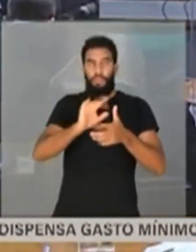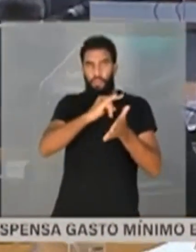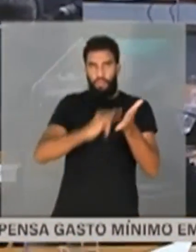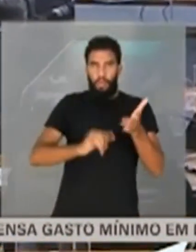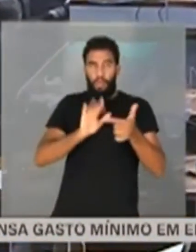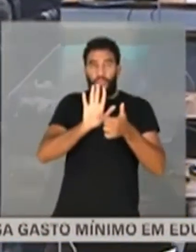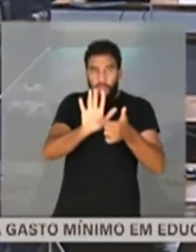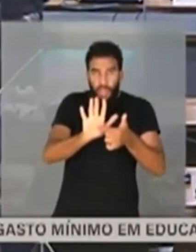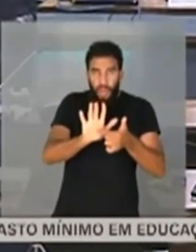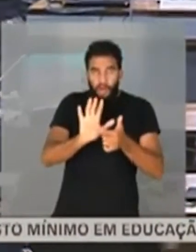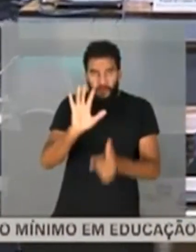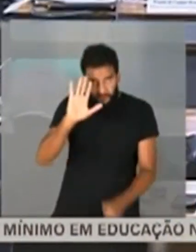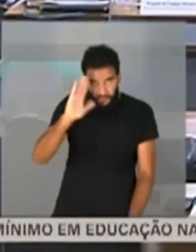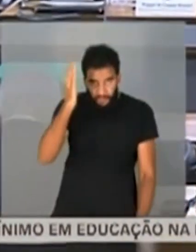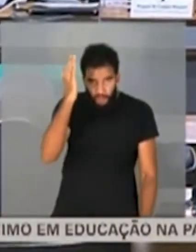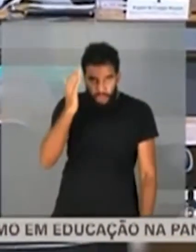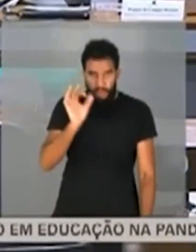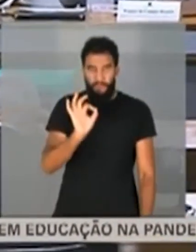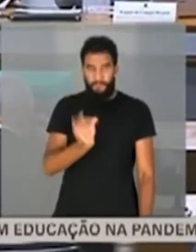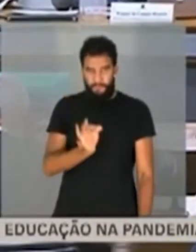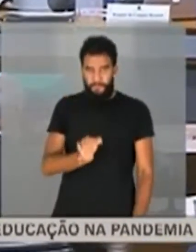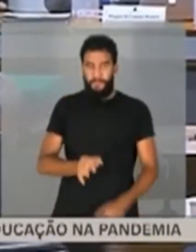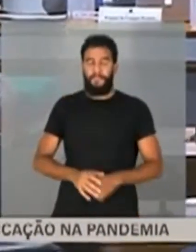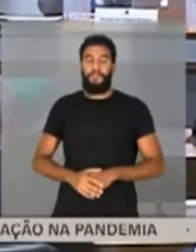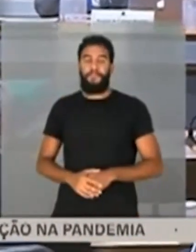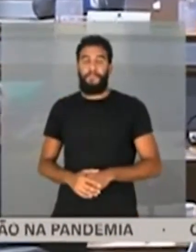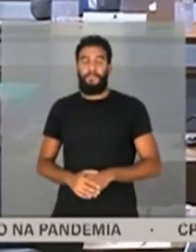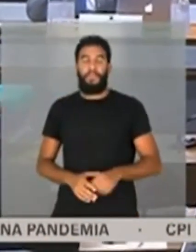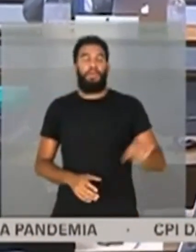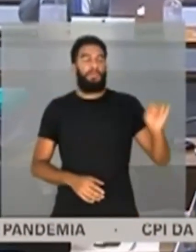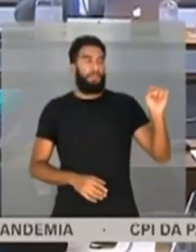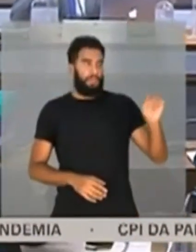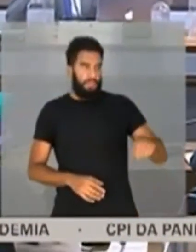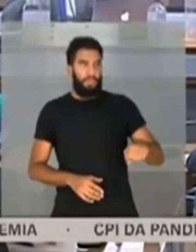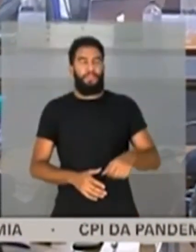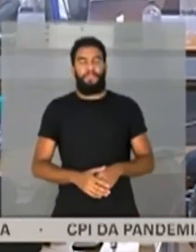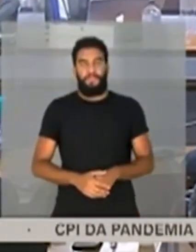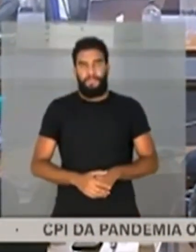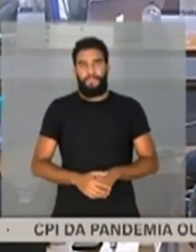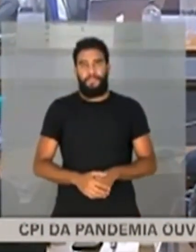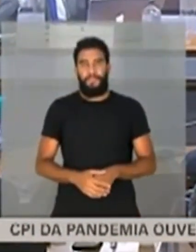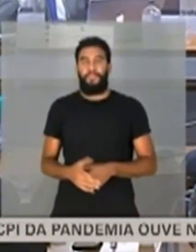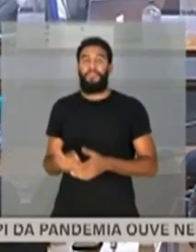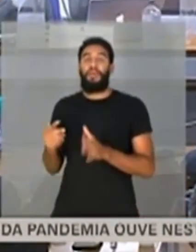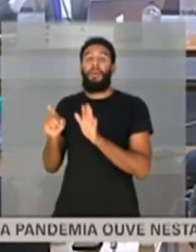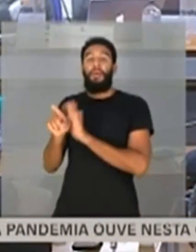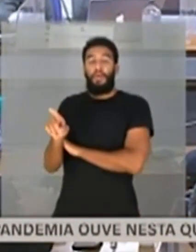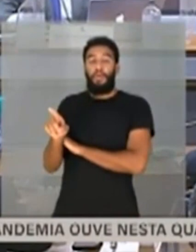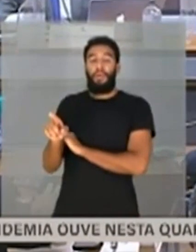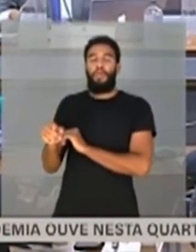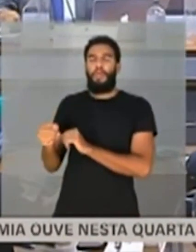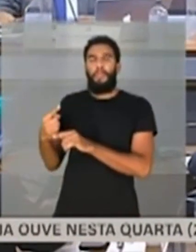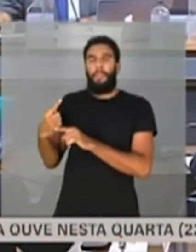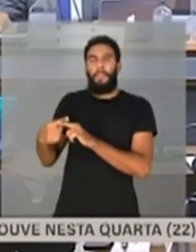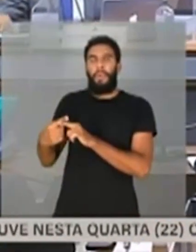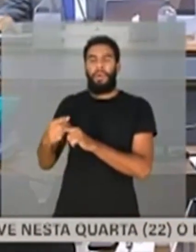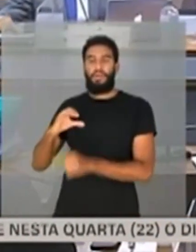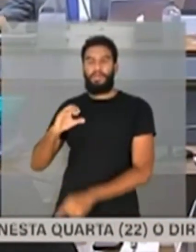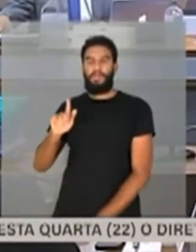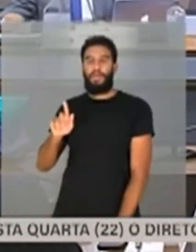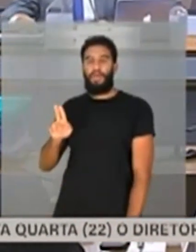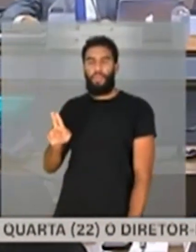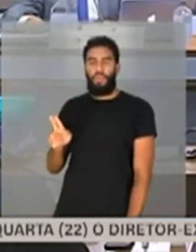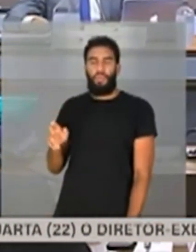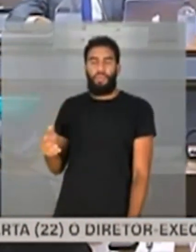eram falsas, não é isso? Sim. A pergunta que vem na sequência. Por que a CGU, então,